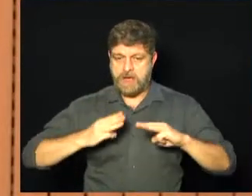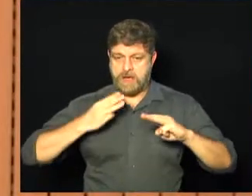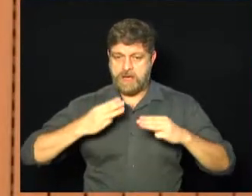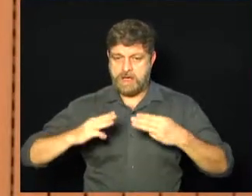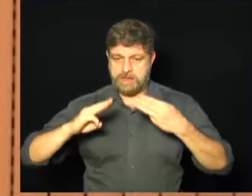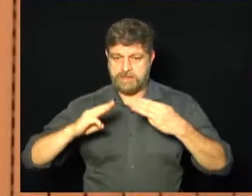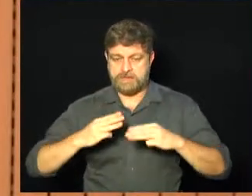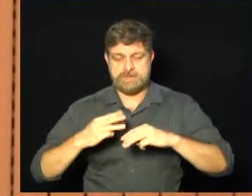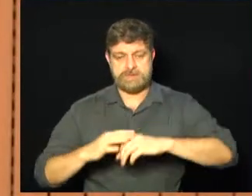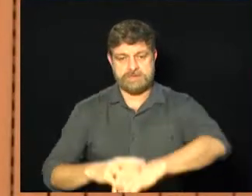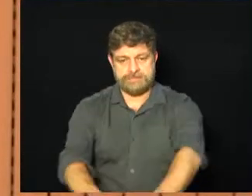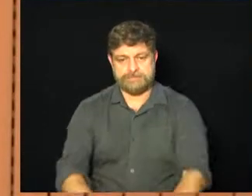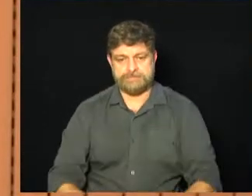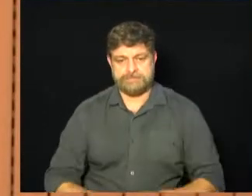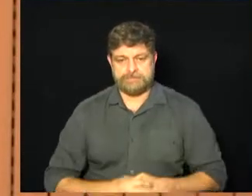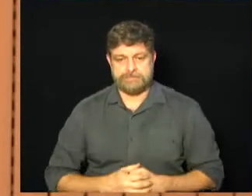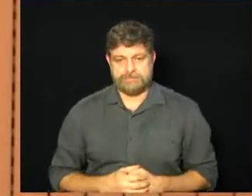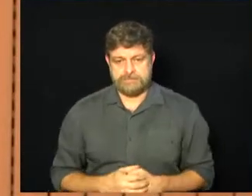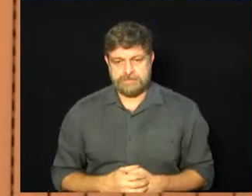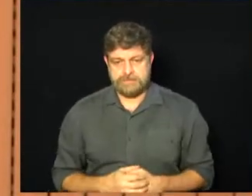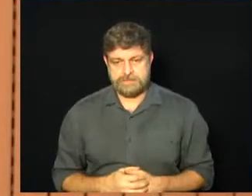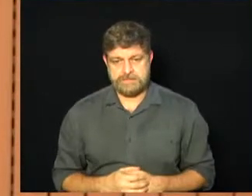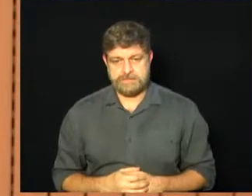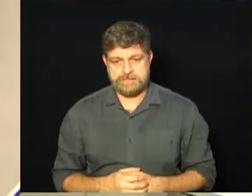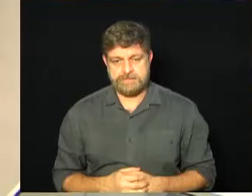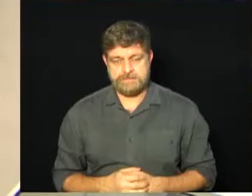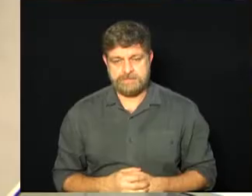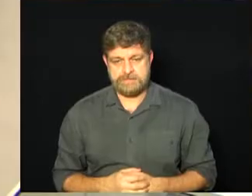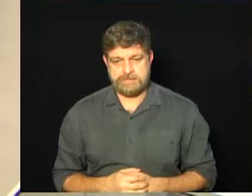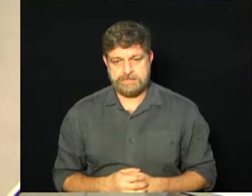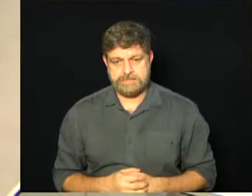Ferreira, música Antônio Carlos Gomes.